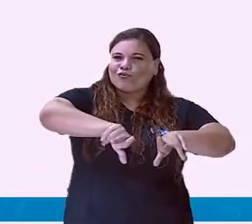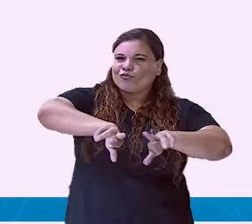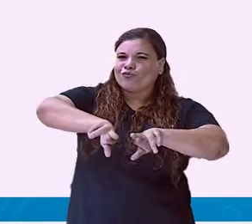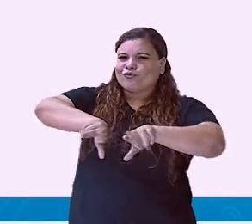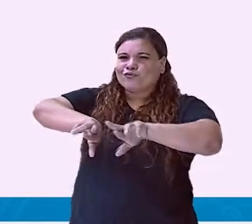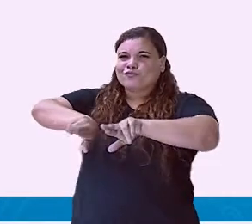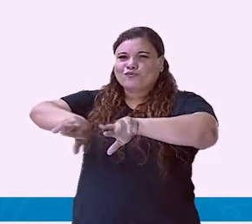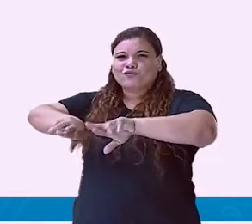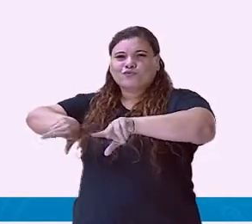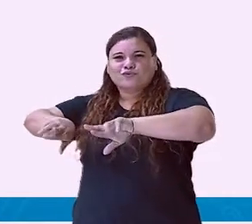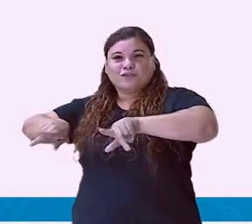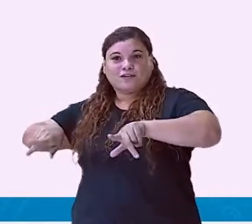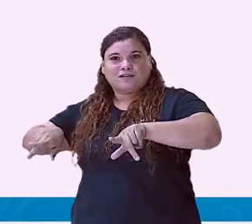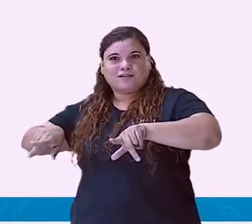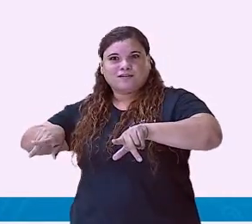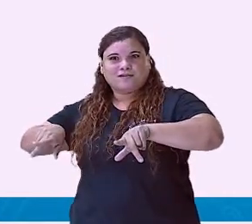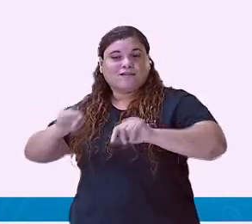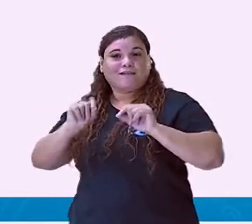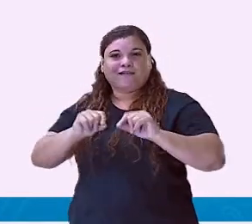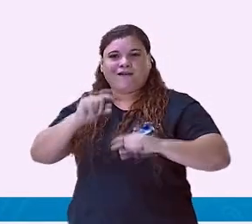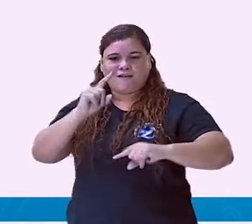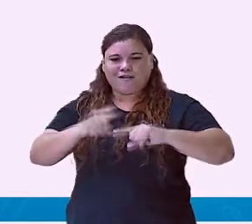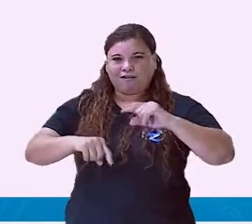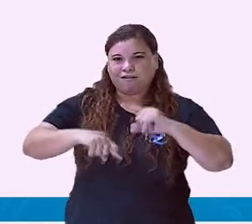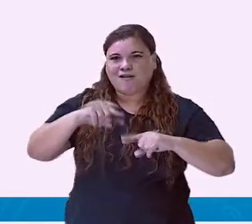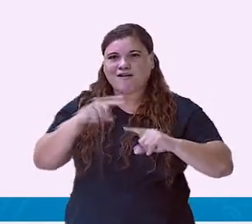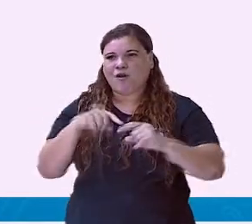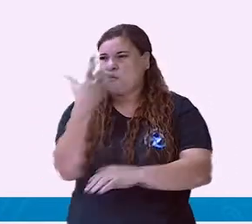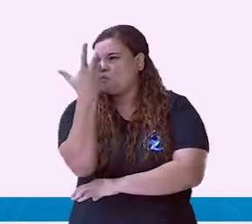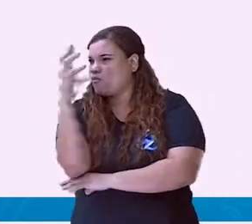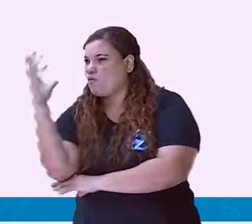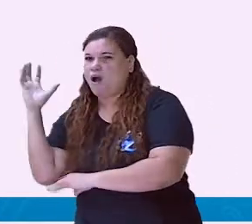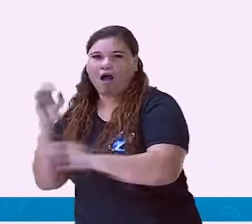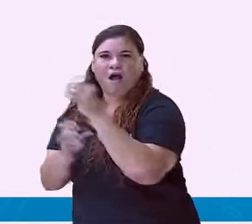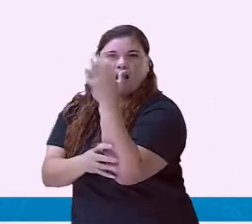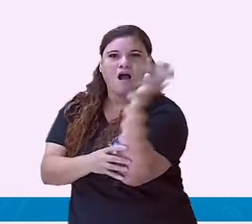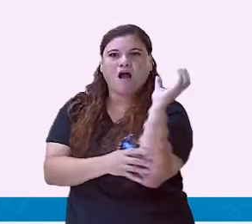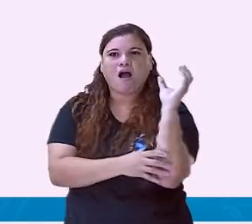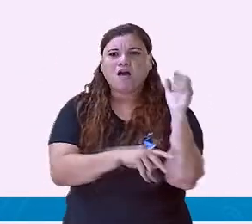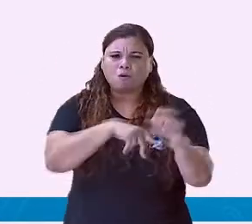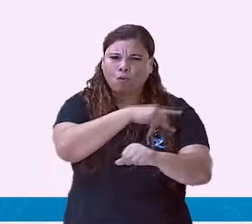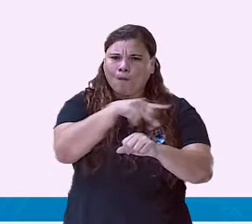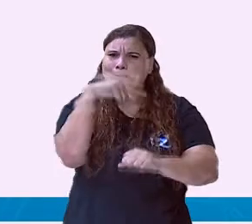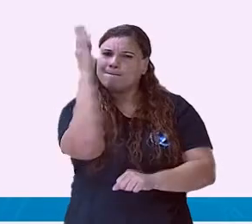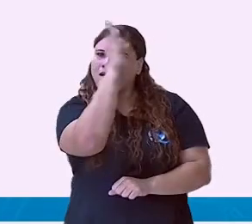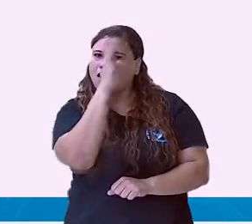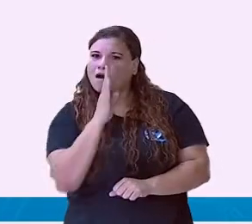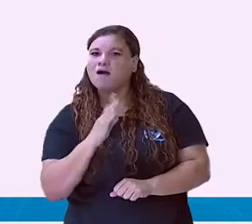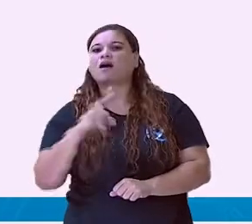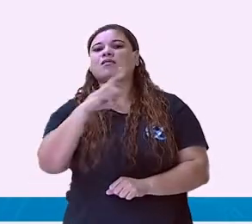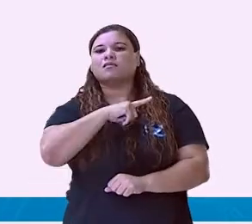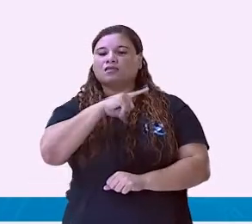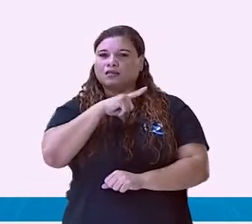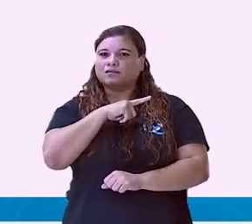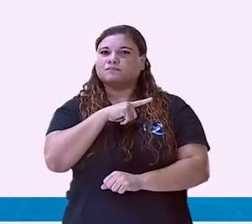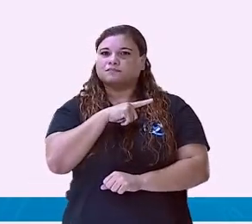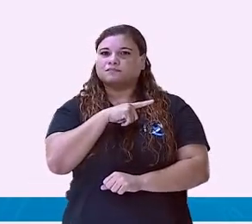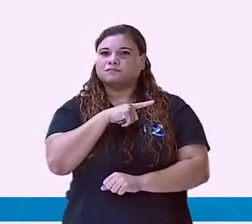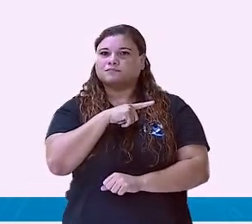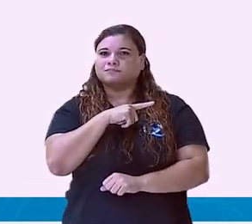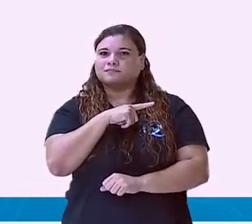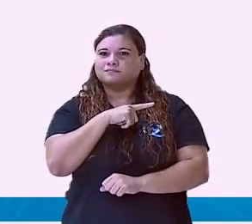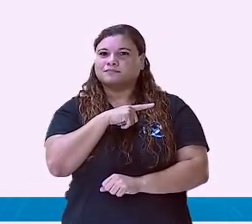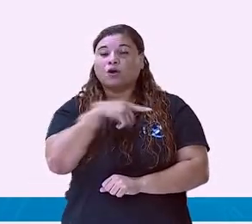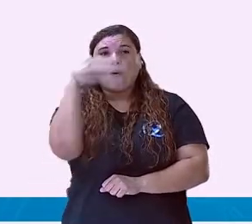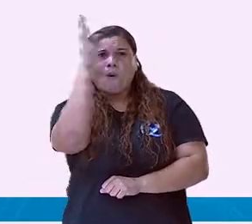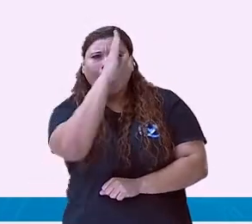grandeza dos recursos naturais que o Brasil tem. O Brasil é um dos países no mundo que